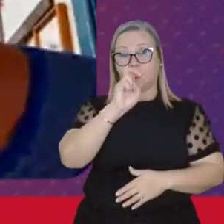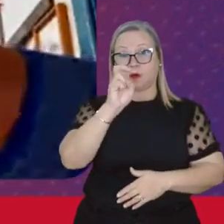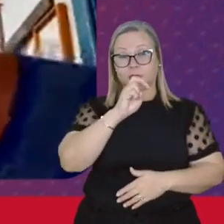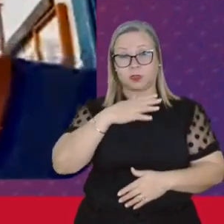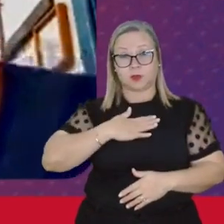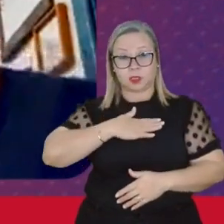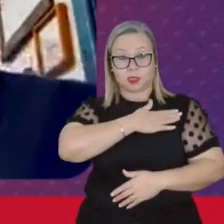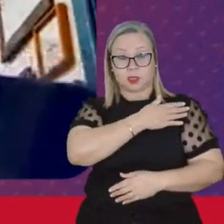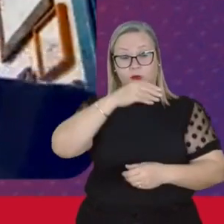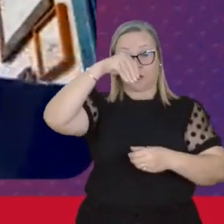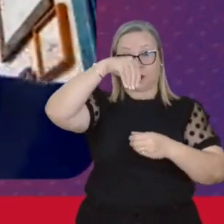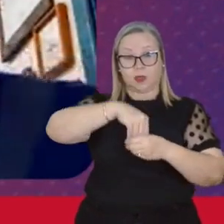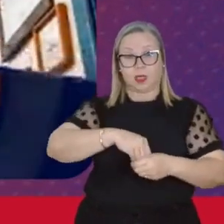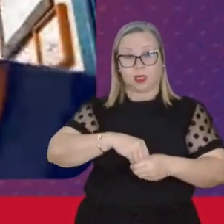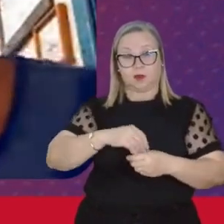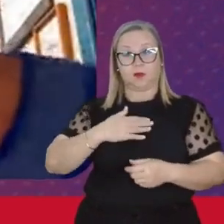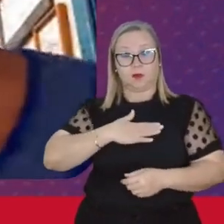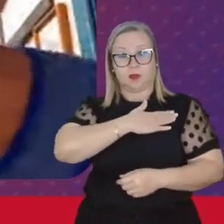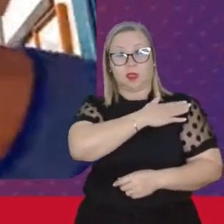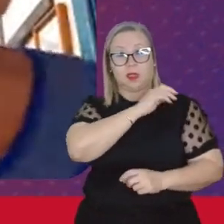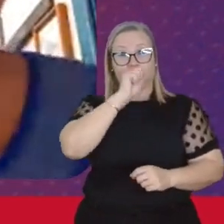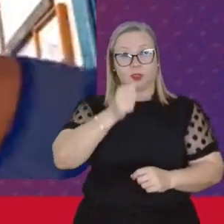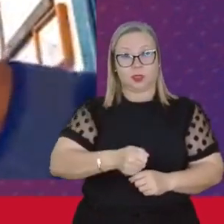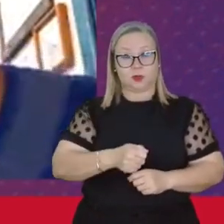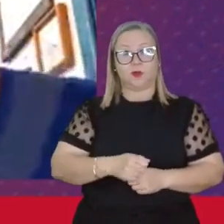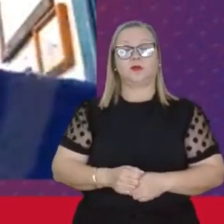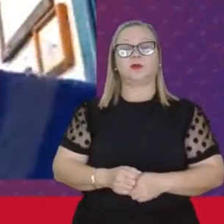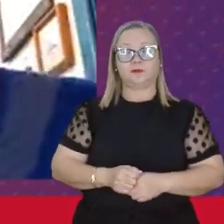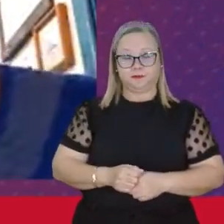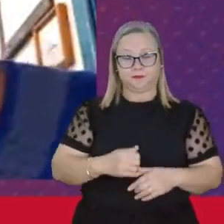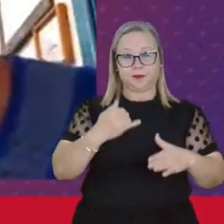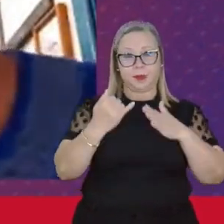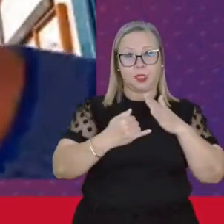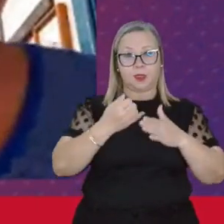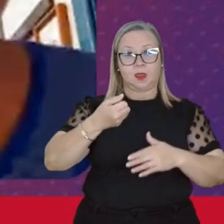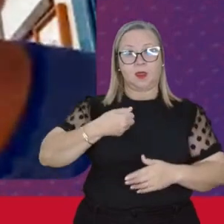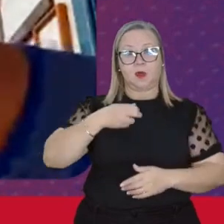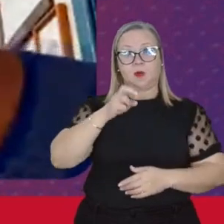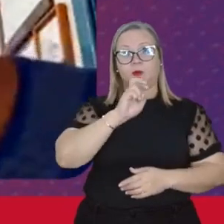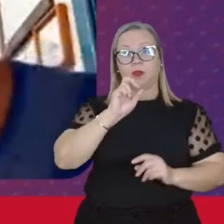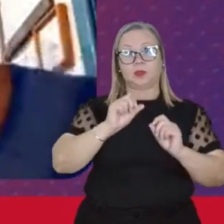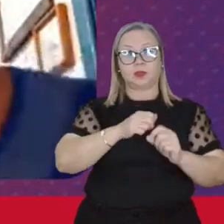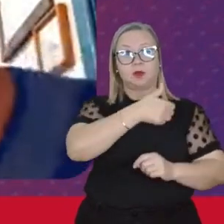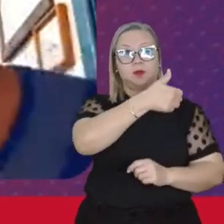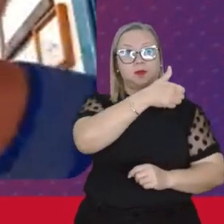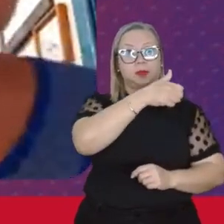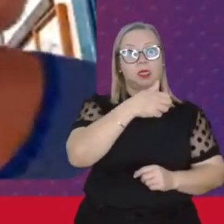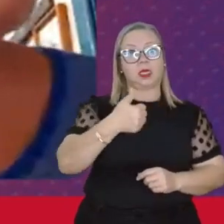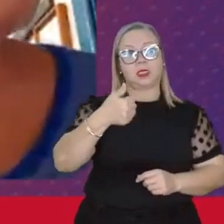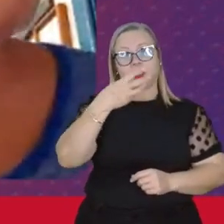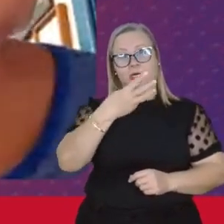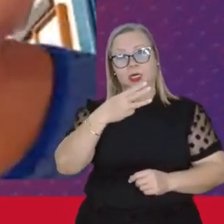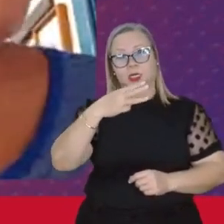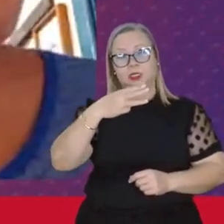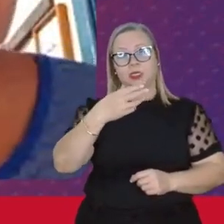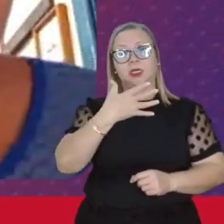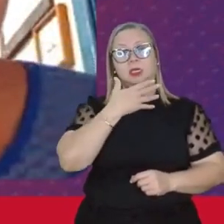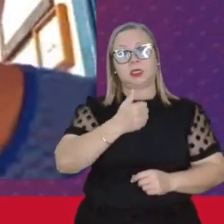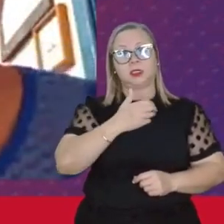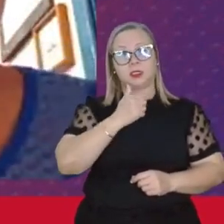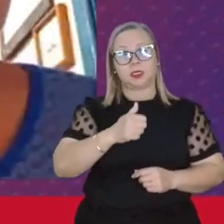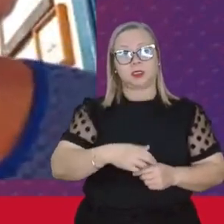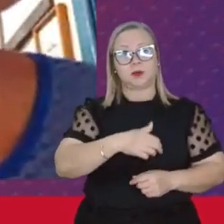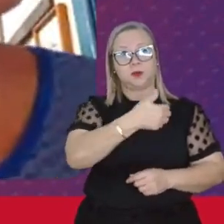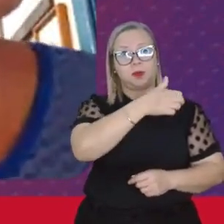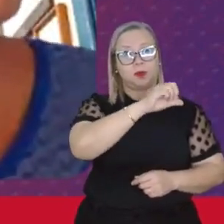ditadura dentro da ditadura, que é editado em 13 de dezembro de 1968, ela vai então para a guerrilha do